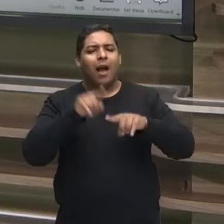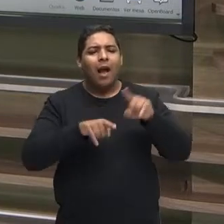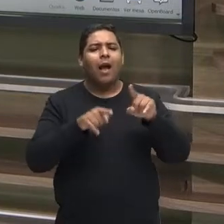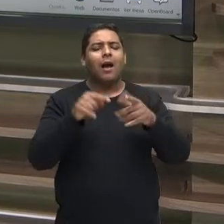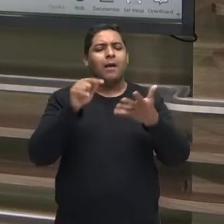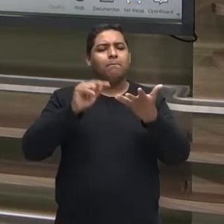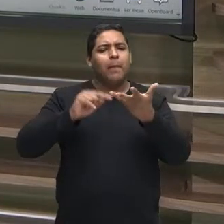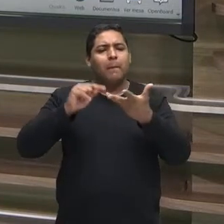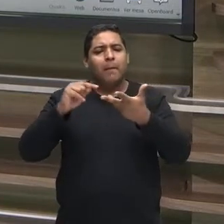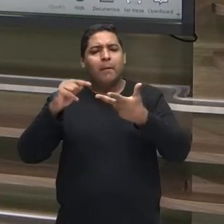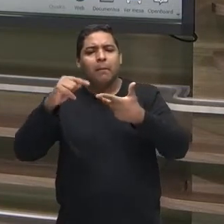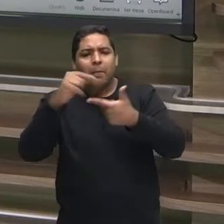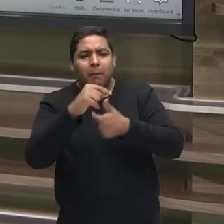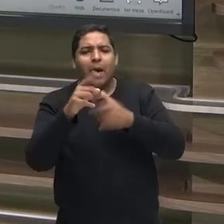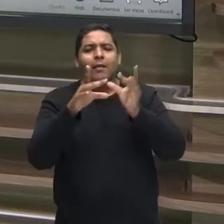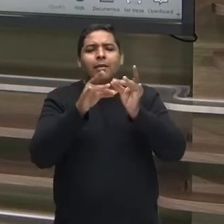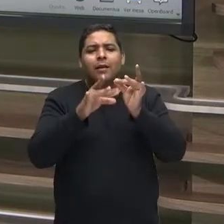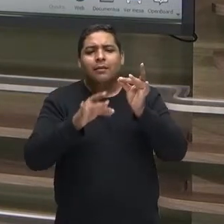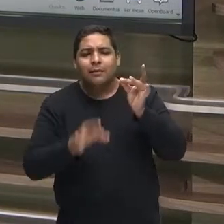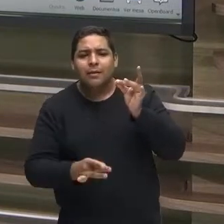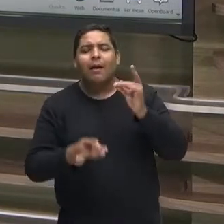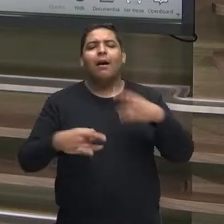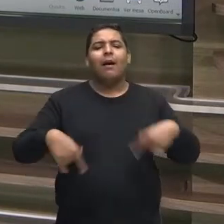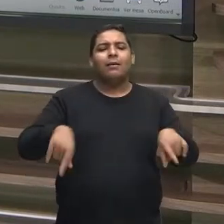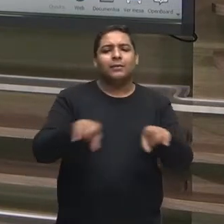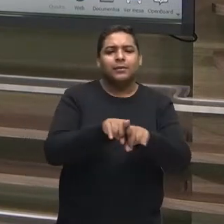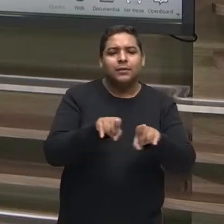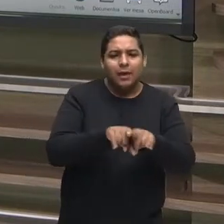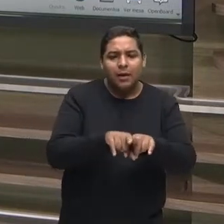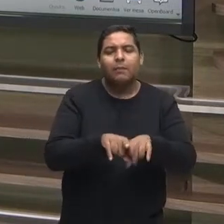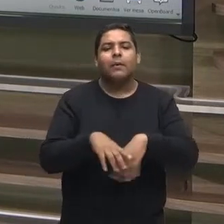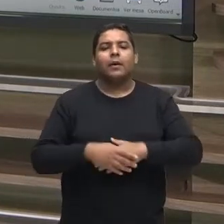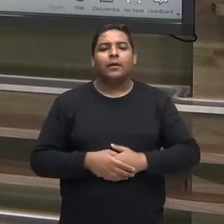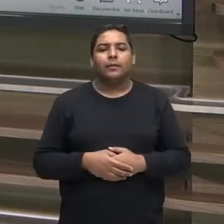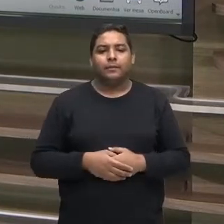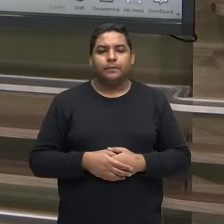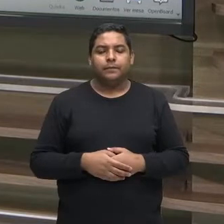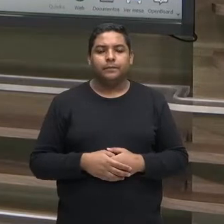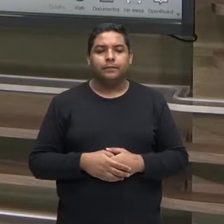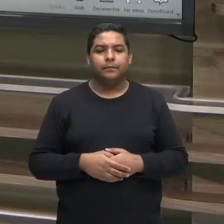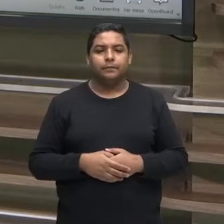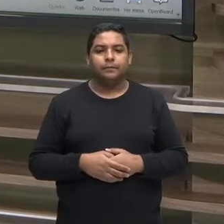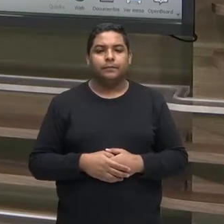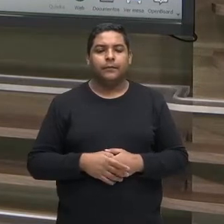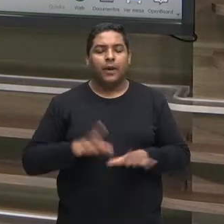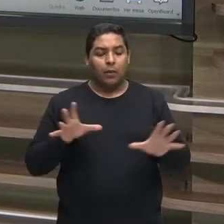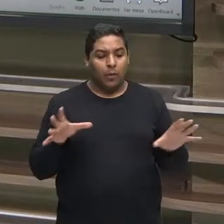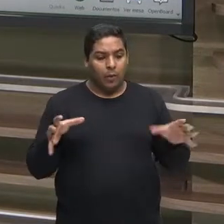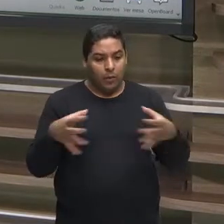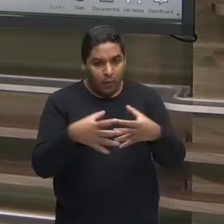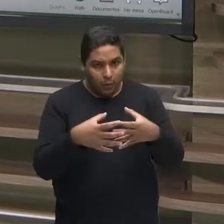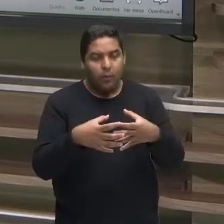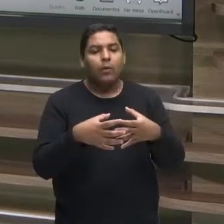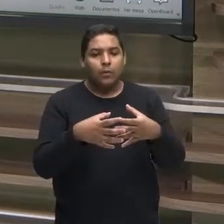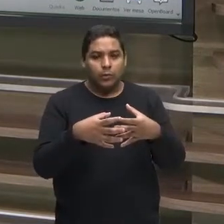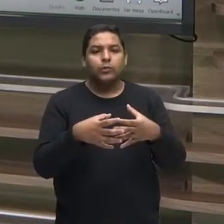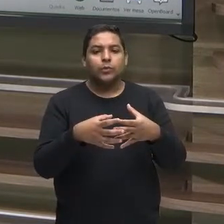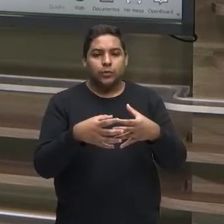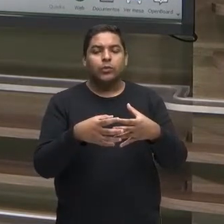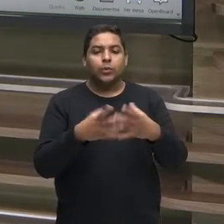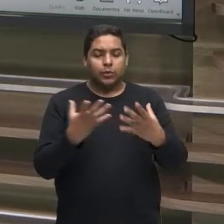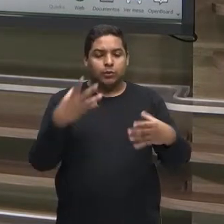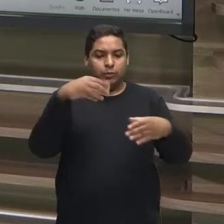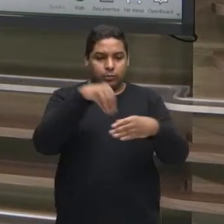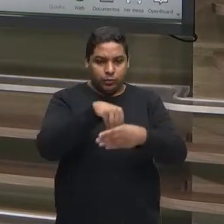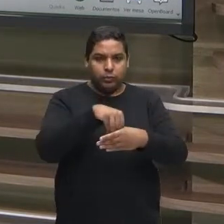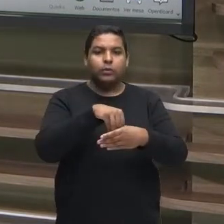também temos elementos básicos por se tratar de um conjunto, né, pertencente a